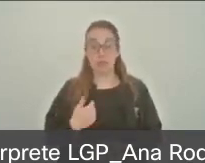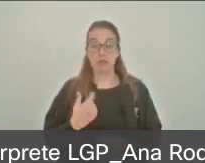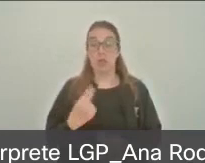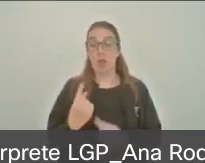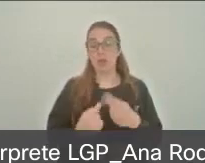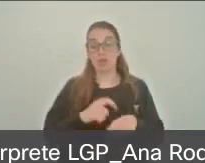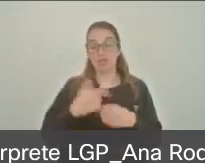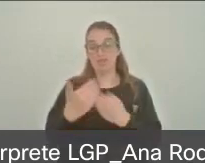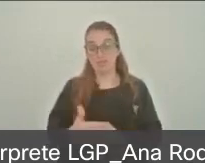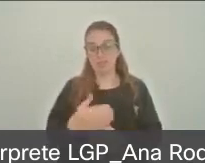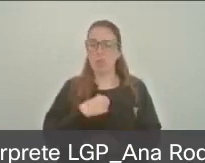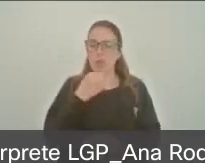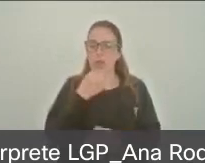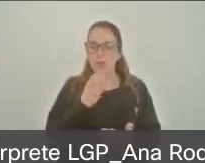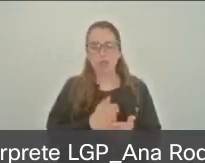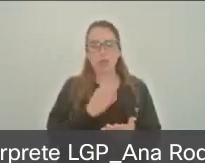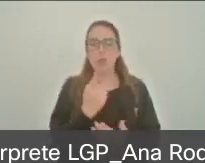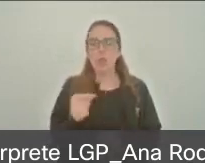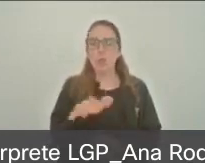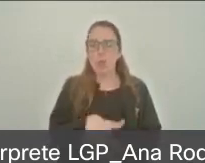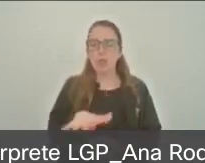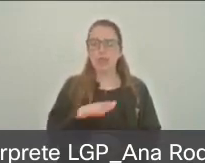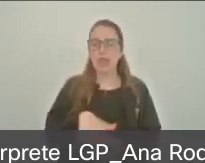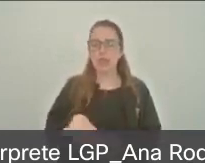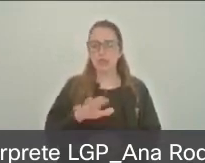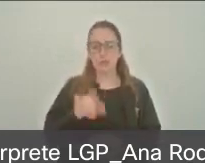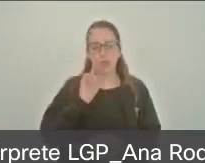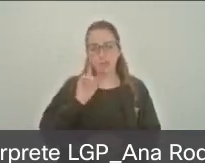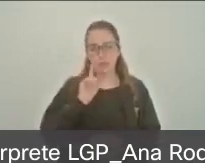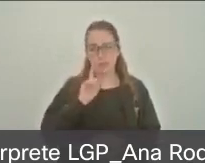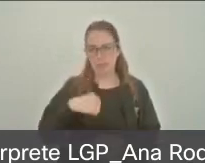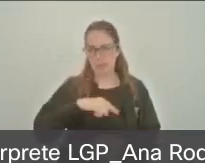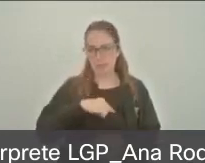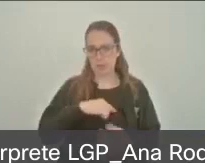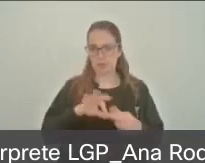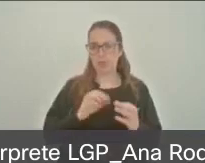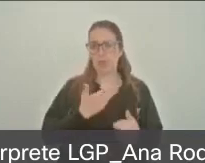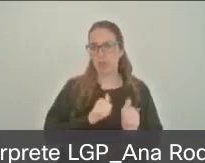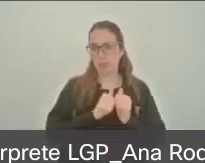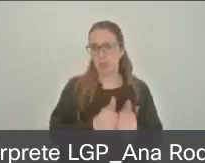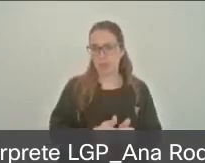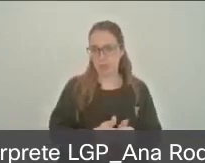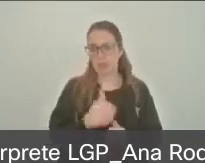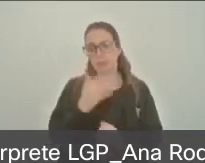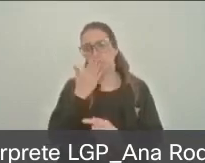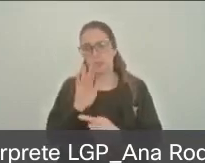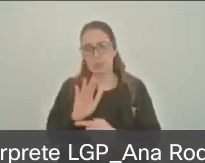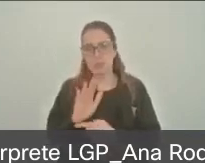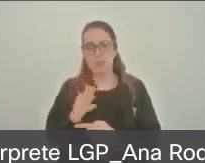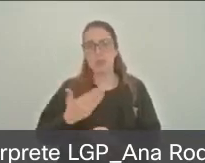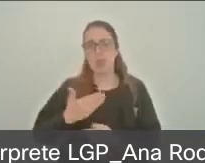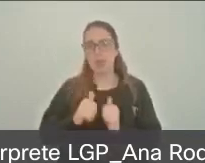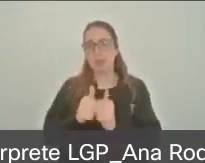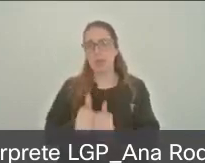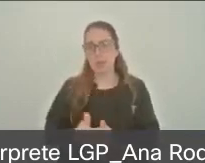limitação de tempo, vou fazer apenas referência a um contexto nevrálgico do direito ao acompanhamento, que tem que ver com o direito ao